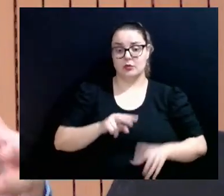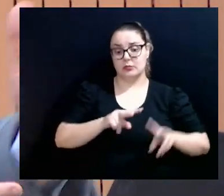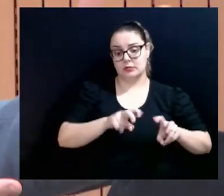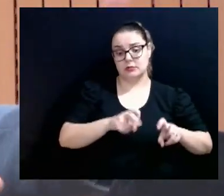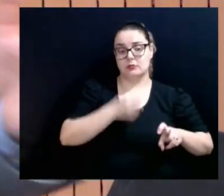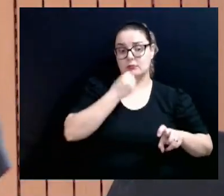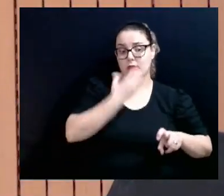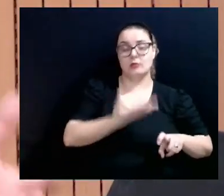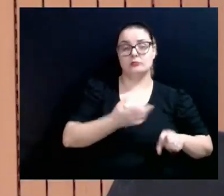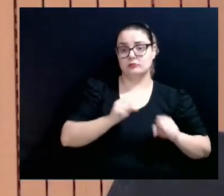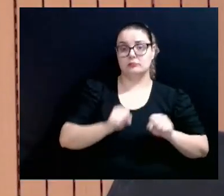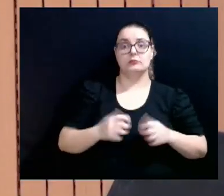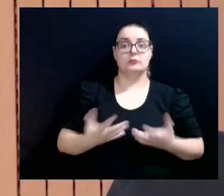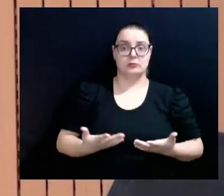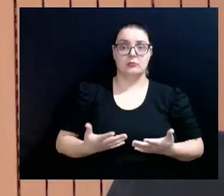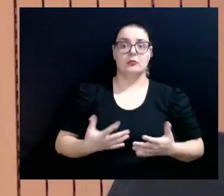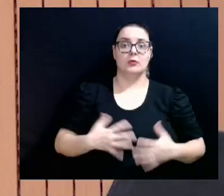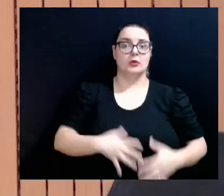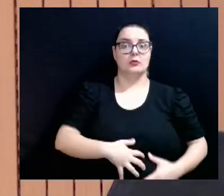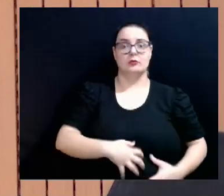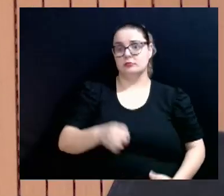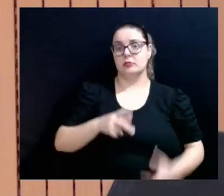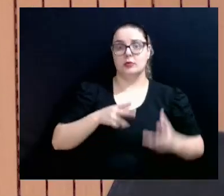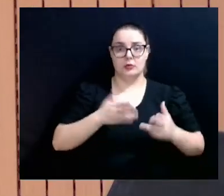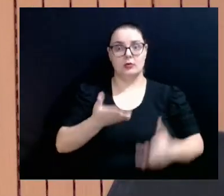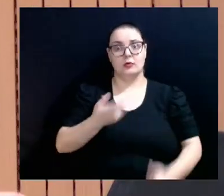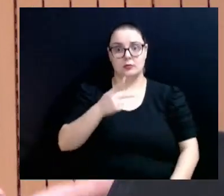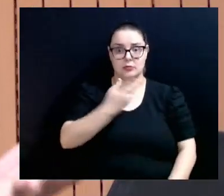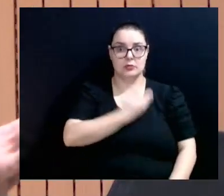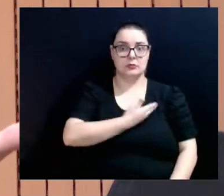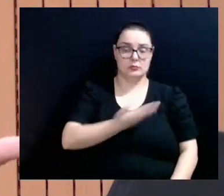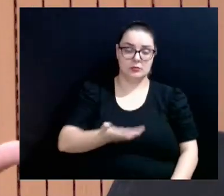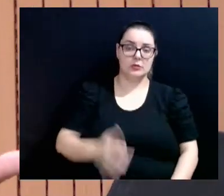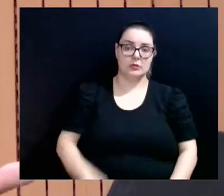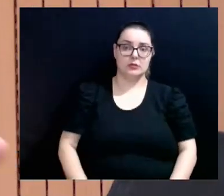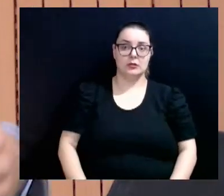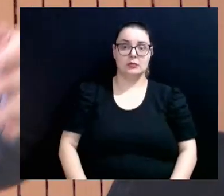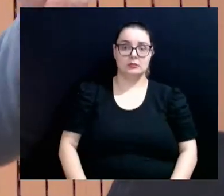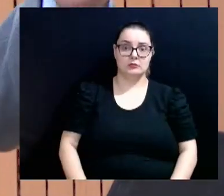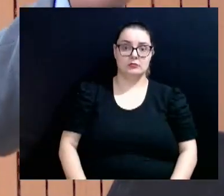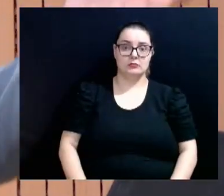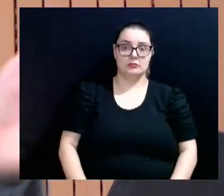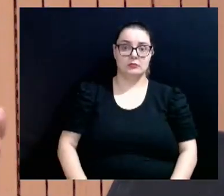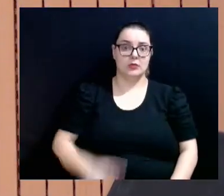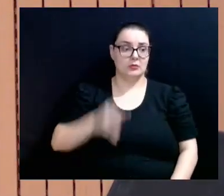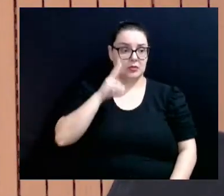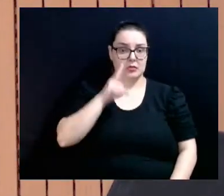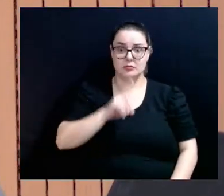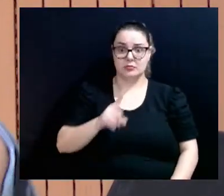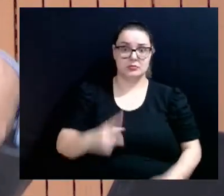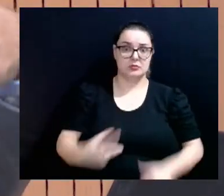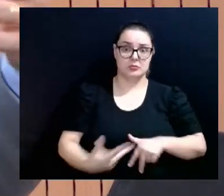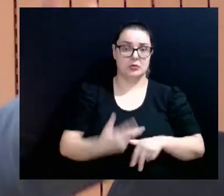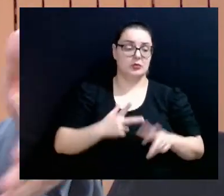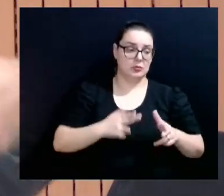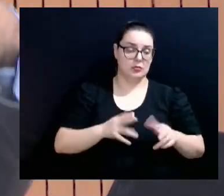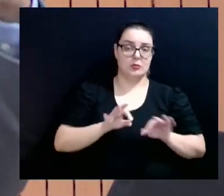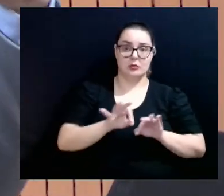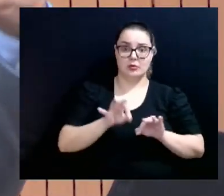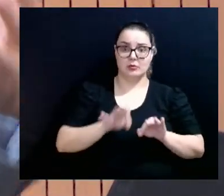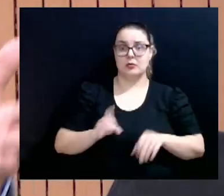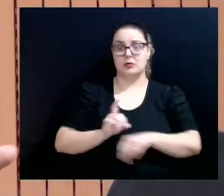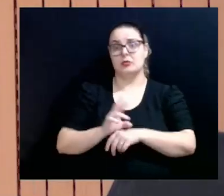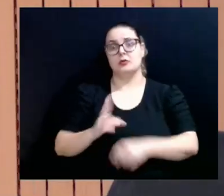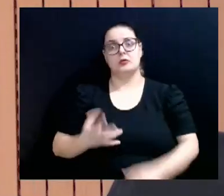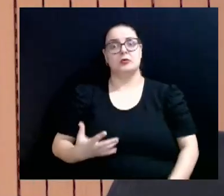ter sido retirados, no caso dessa sua amiga. Veja que não foi uma cirurgia do porte que o Dr. Torres comentou, de retirada de útero,